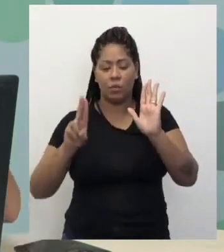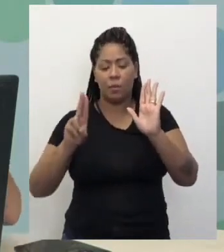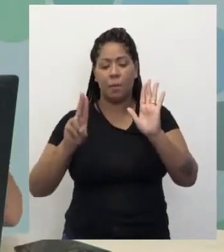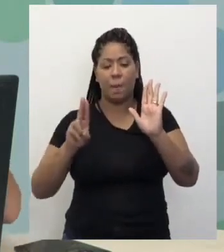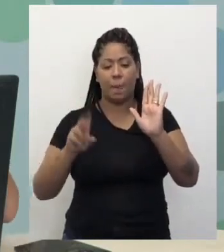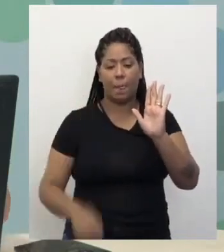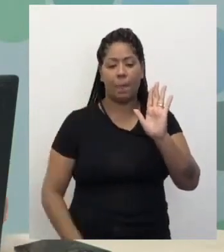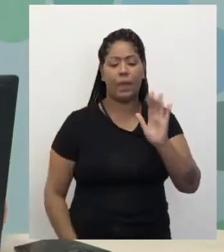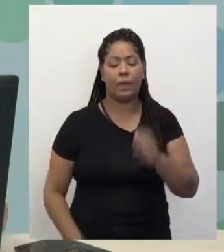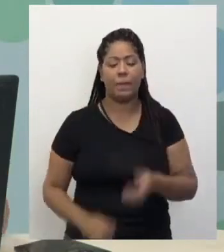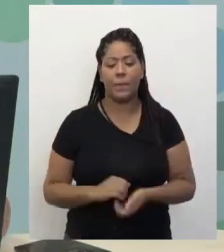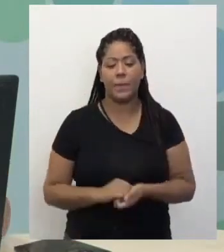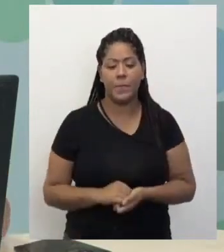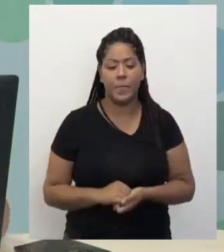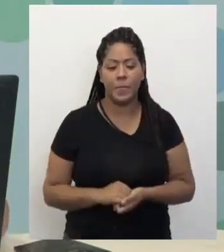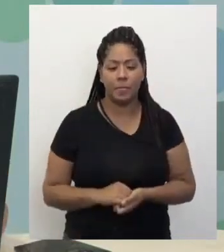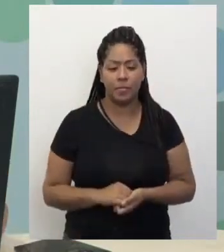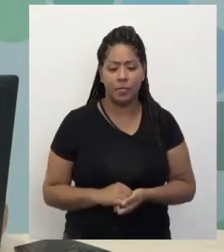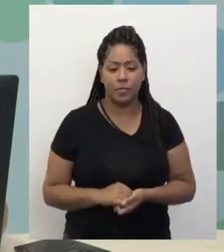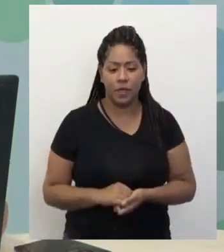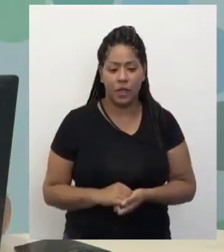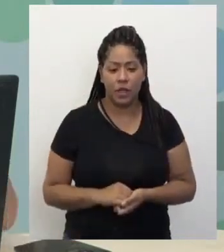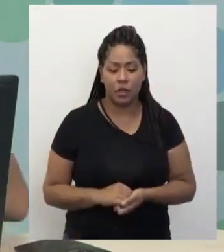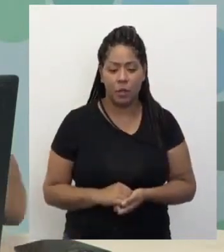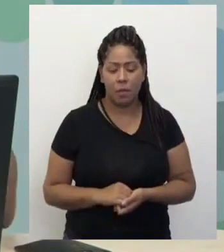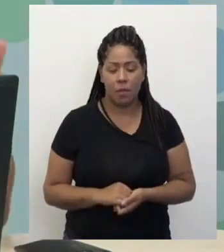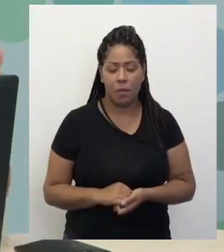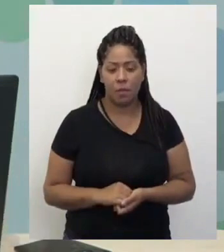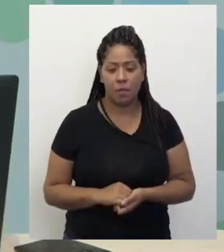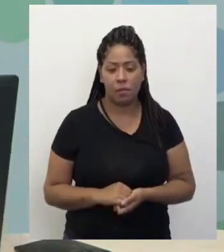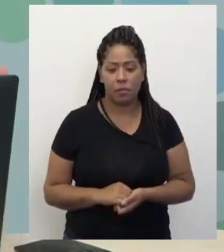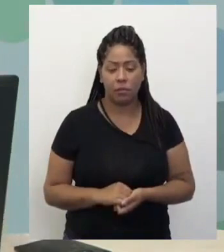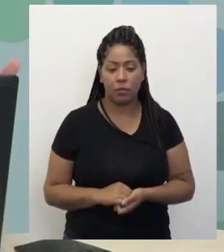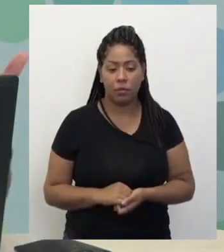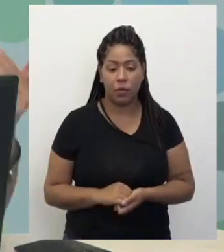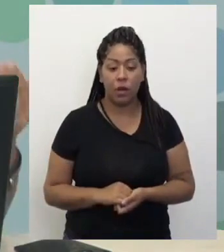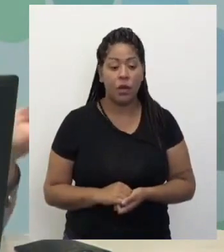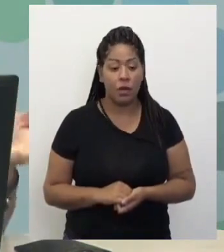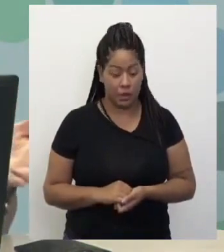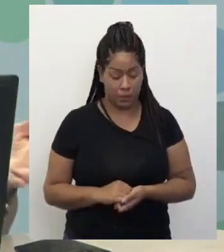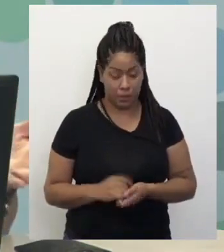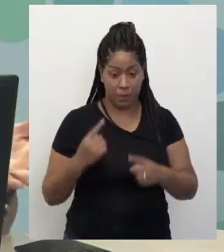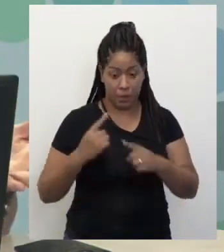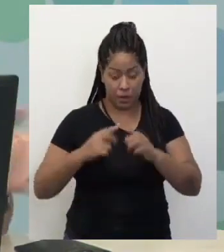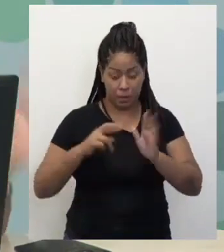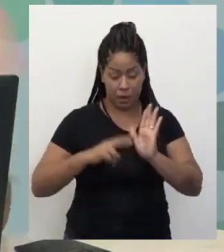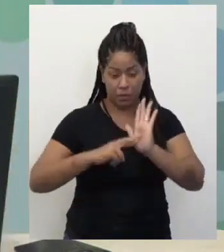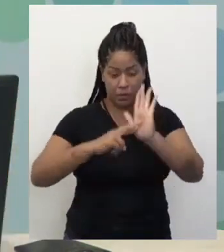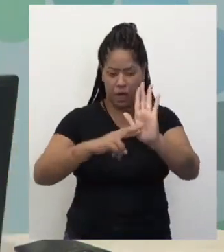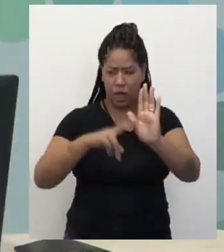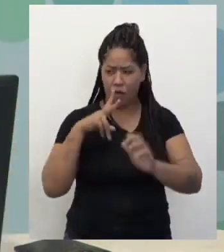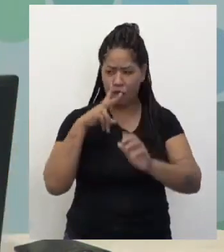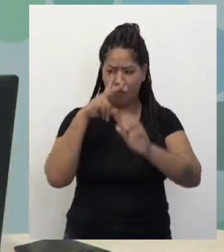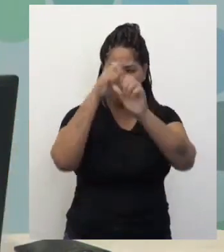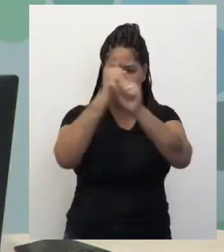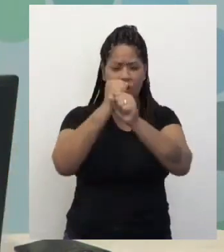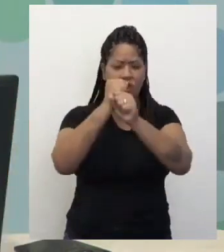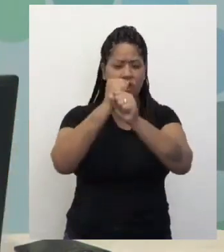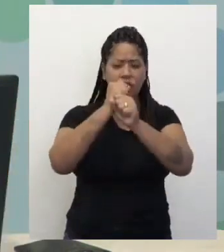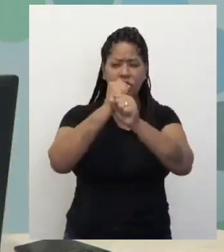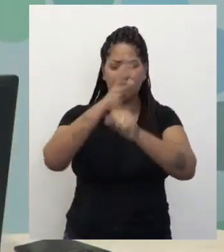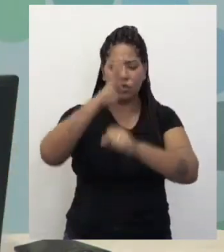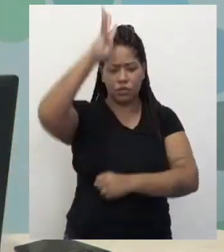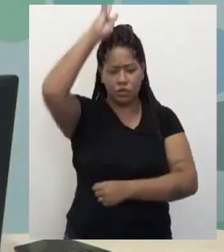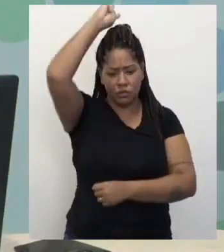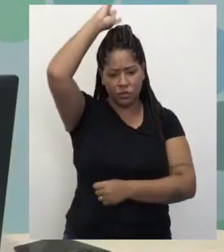entretenimento público voltado para a questão do pão e circo, mas também para mostrar a força de Roma. Eu acho que até deu uma escapadinha